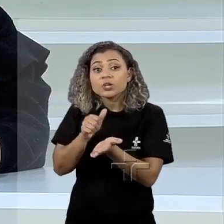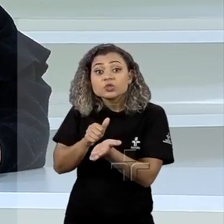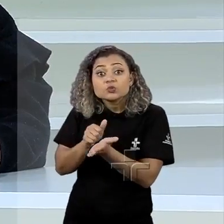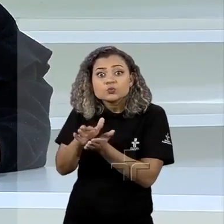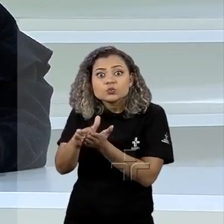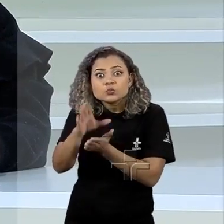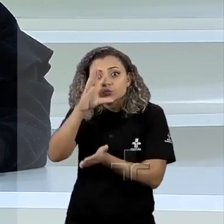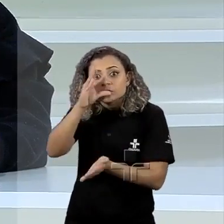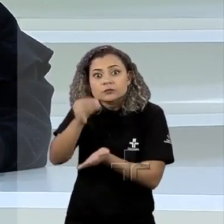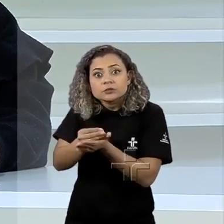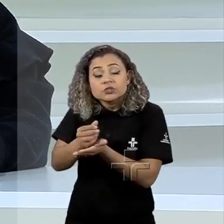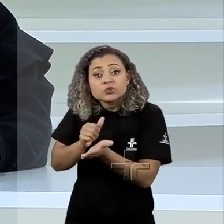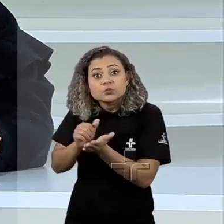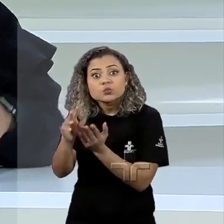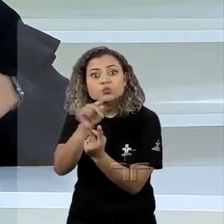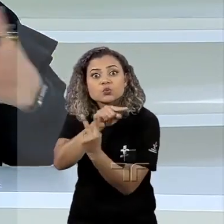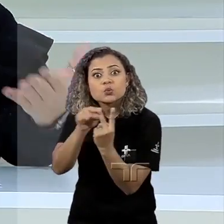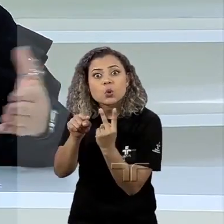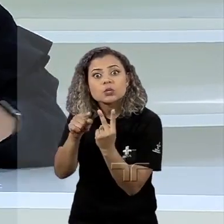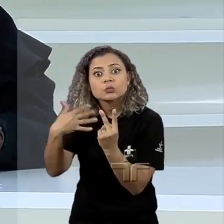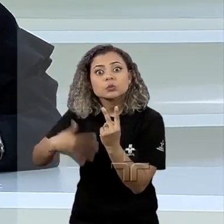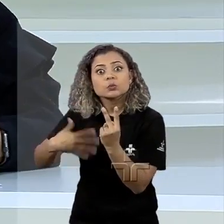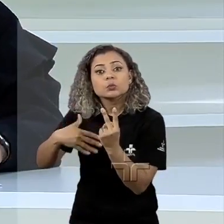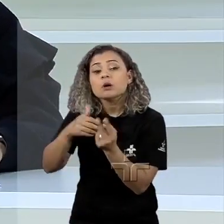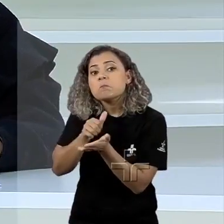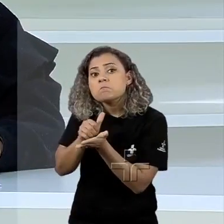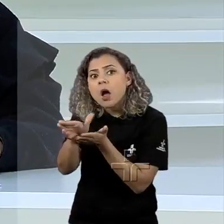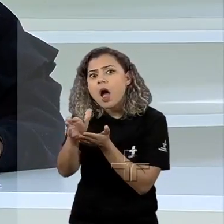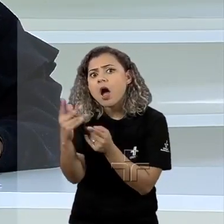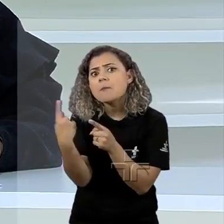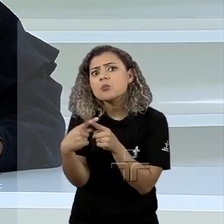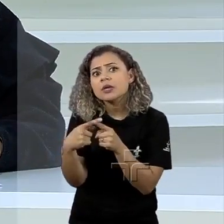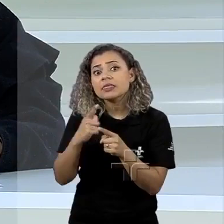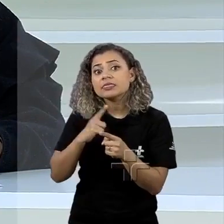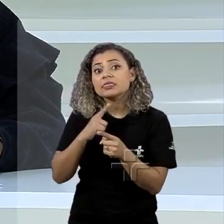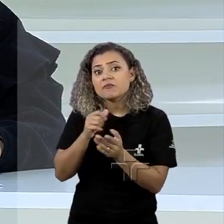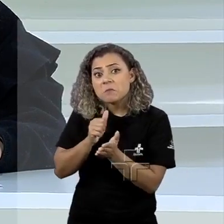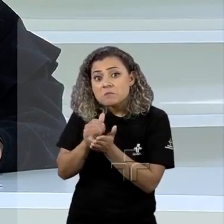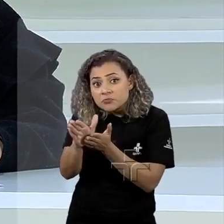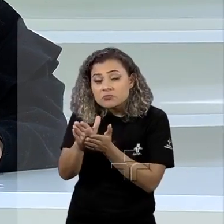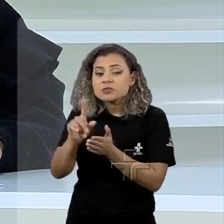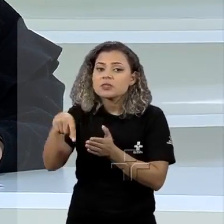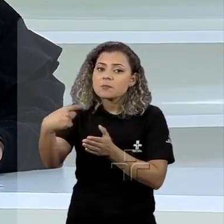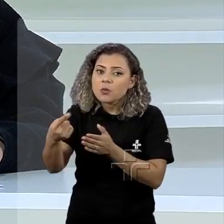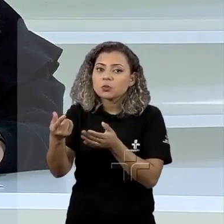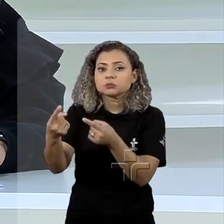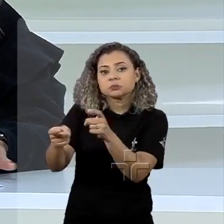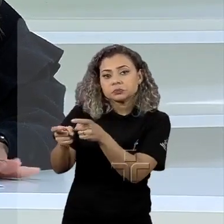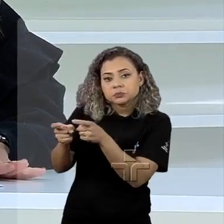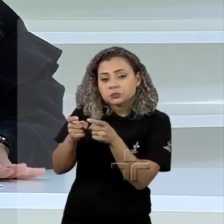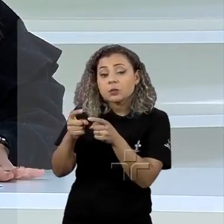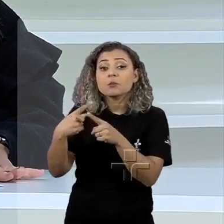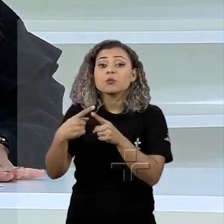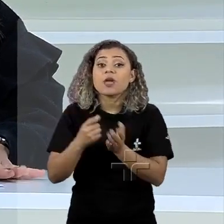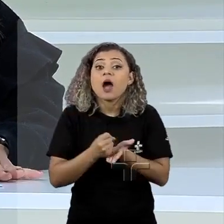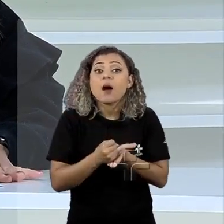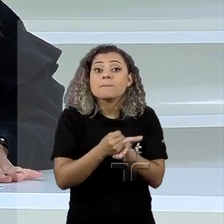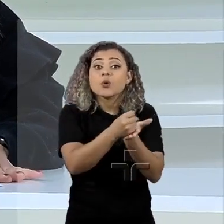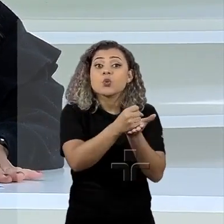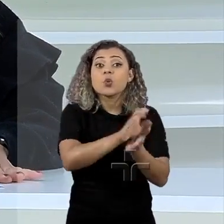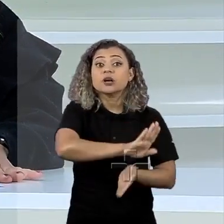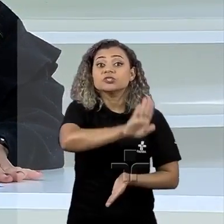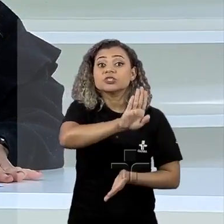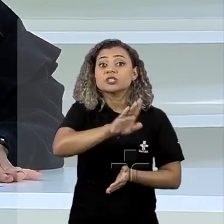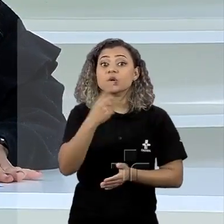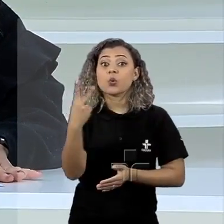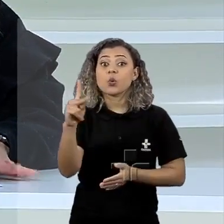partido pelo Diretório Paulistano, depois essa expulsão foi revogada, por apoiarem candidaturas opostas